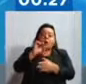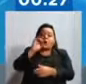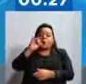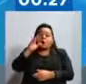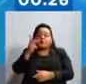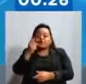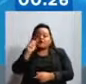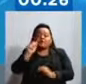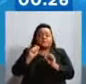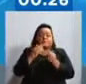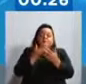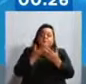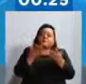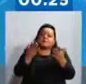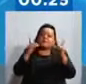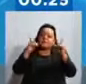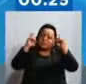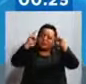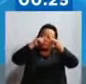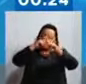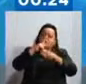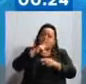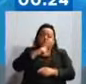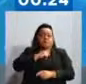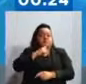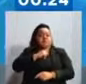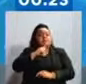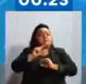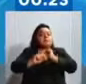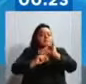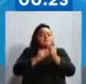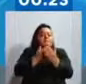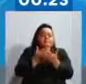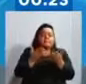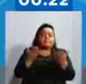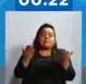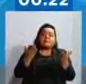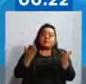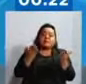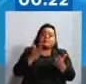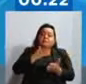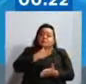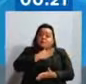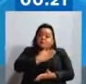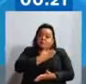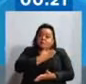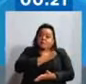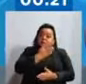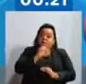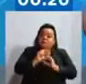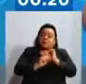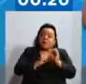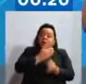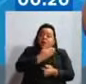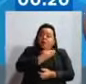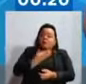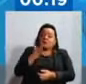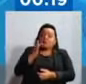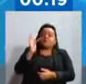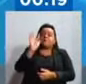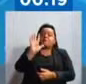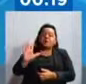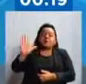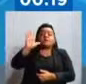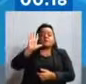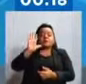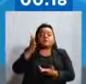dessa dificuldade toda que nós estamos tendo, principalmente na economia. Meus amigos, o governo federal criou o auxílio